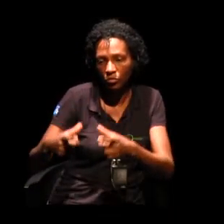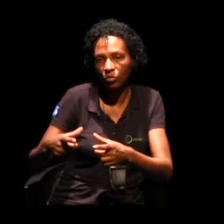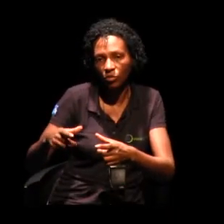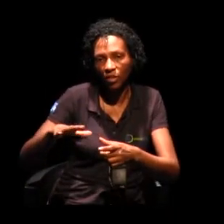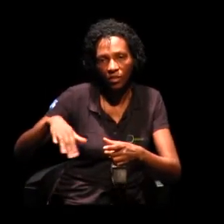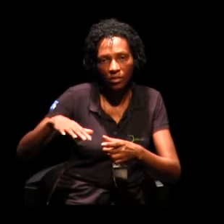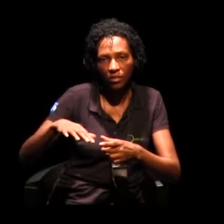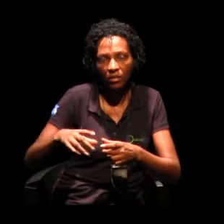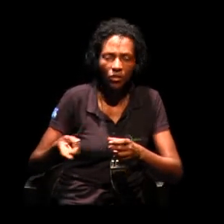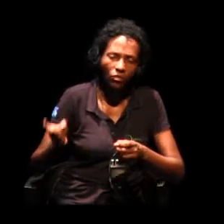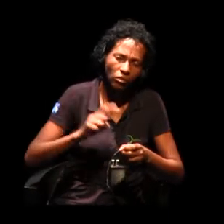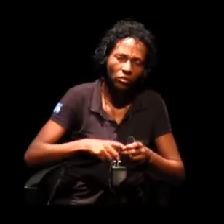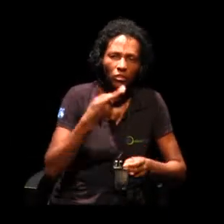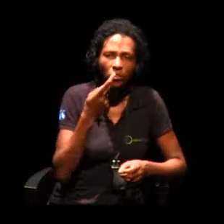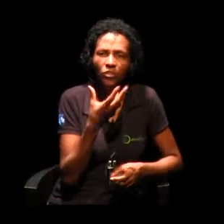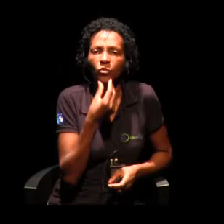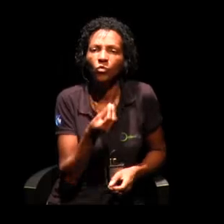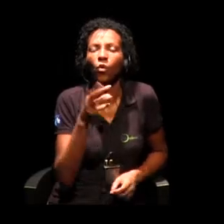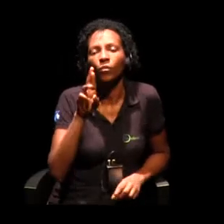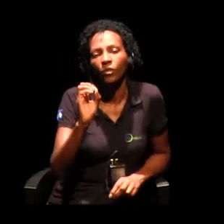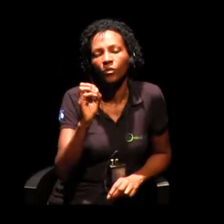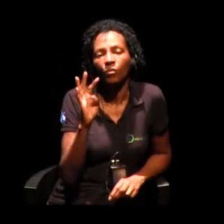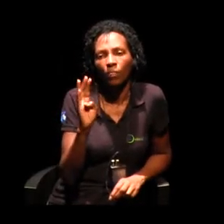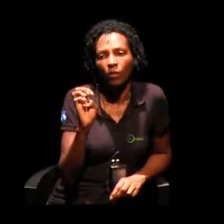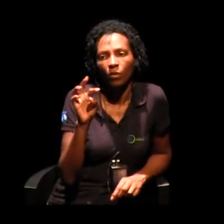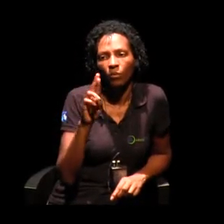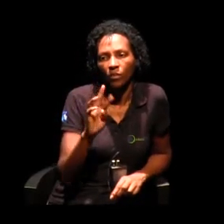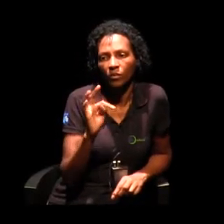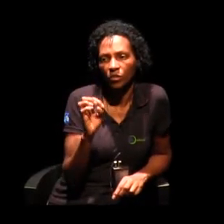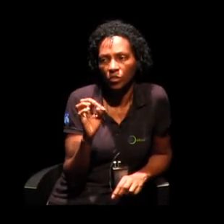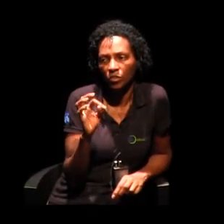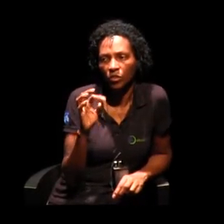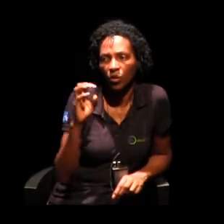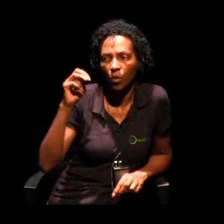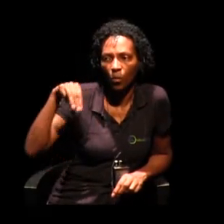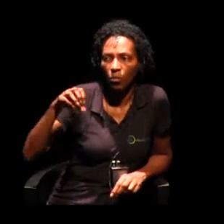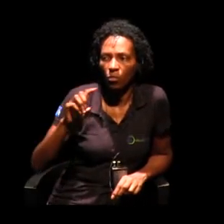popular. Voltando ao Robert Moses, uma das coisas